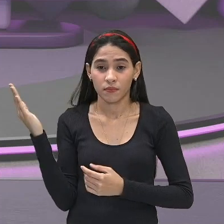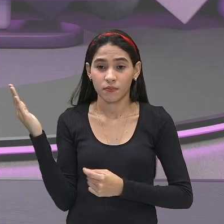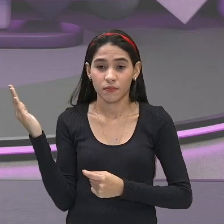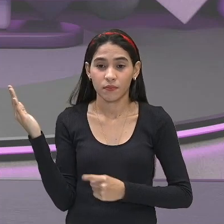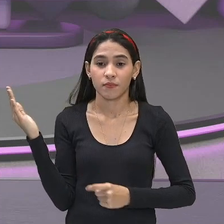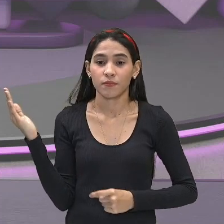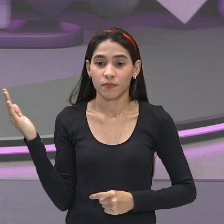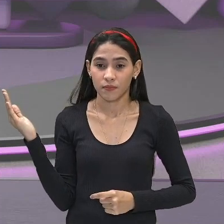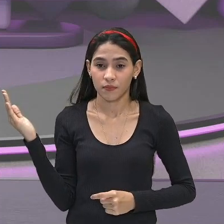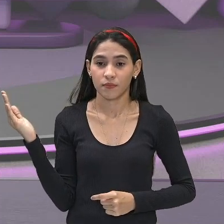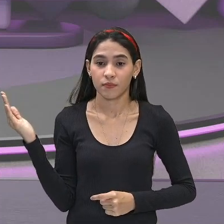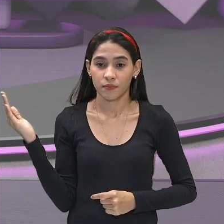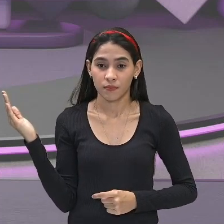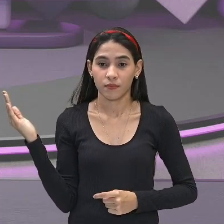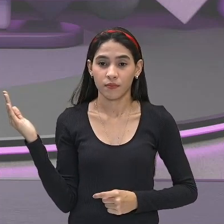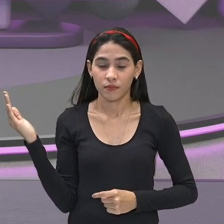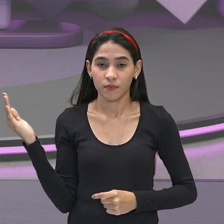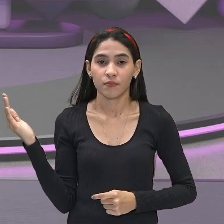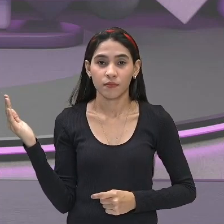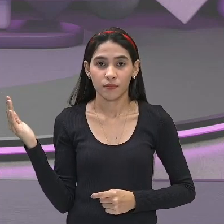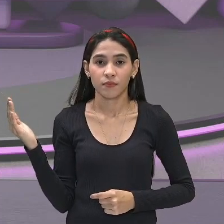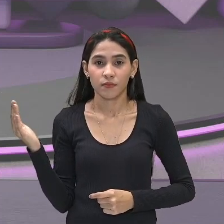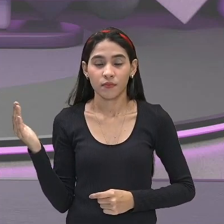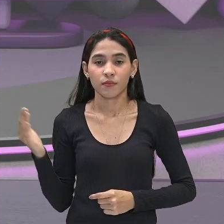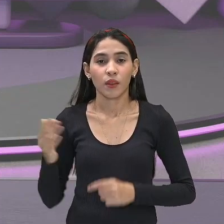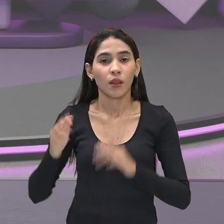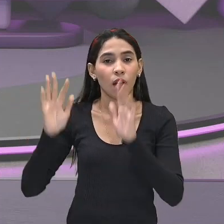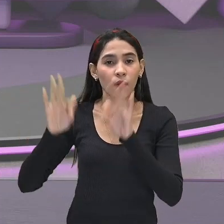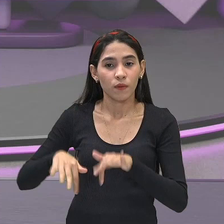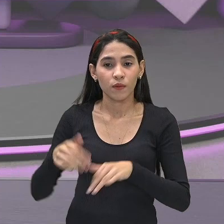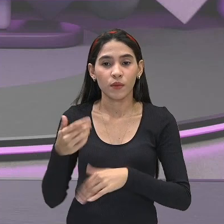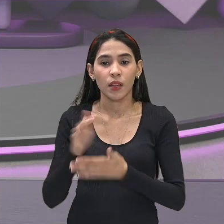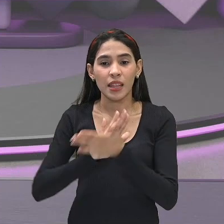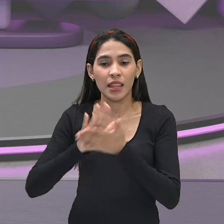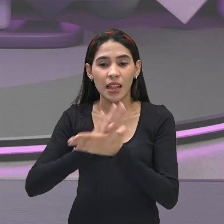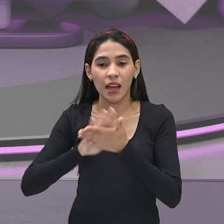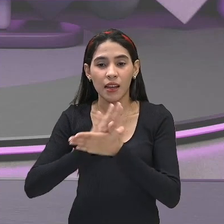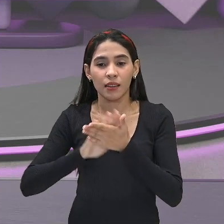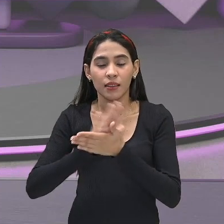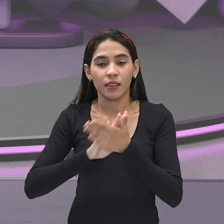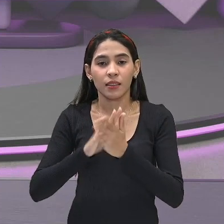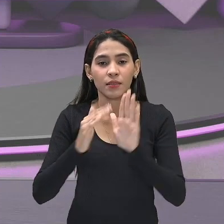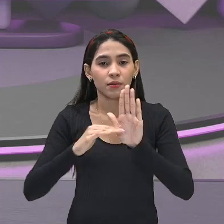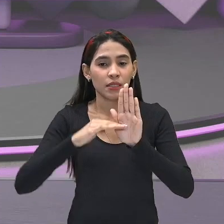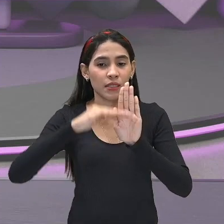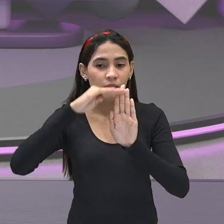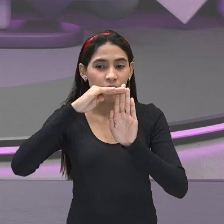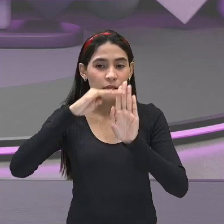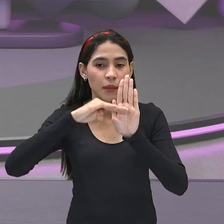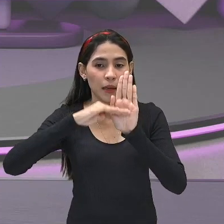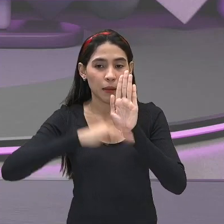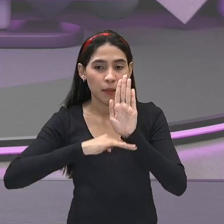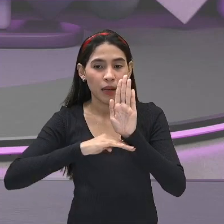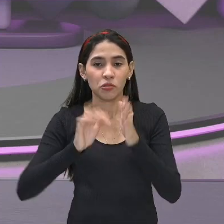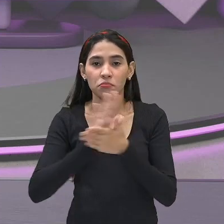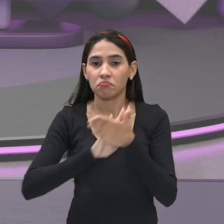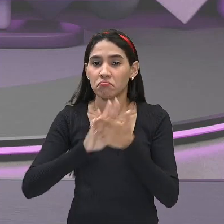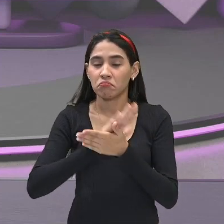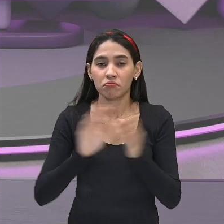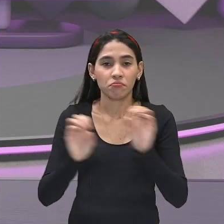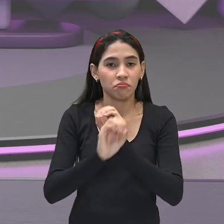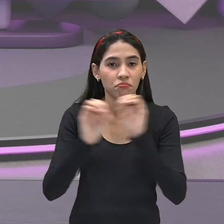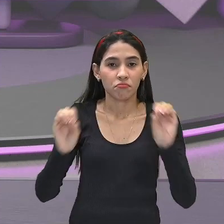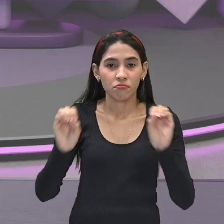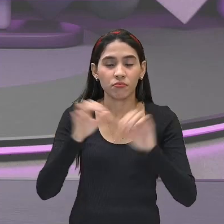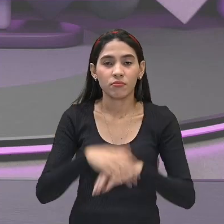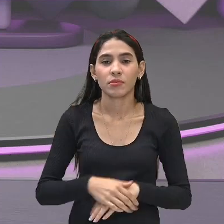ó. Essa é a última pedra, que não tem nada, né? Tanto em cima quanto embaixo, não tem nada ali, ou